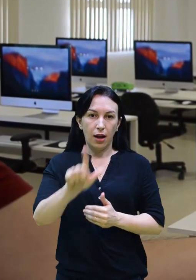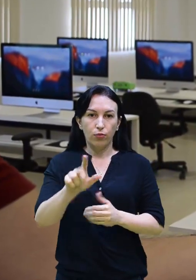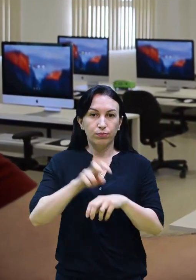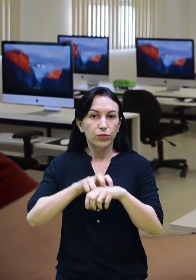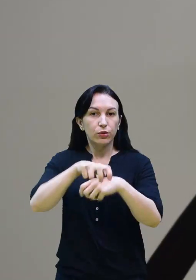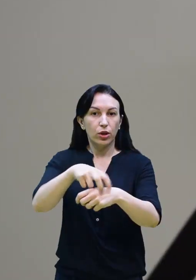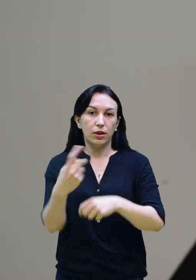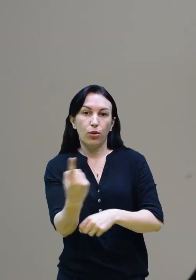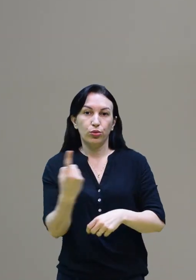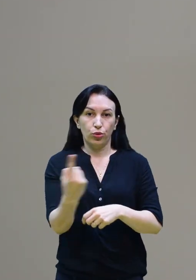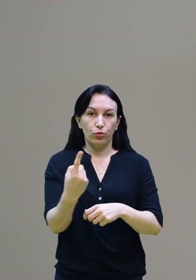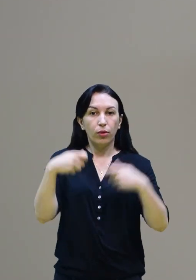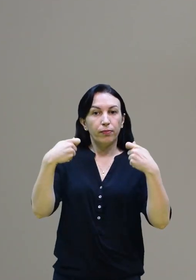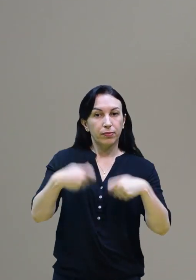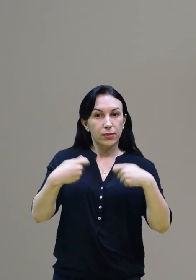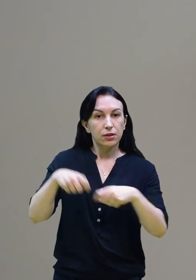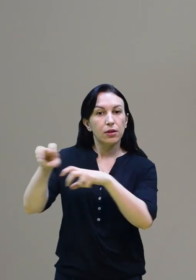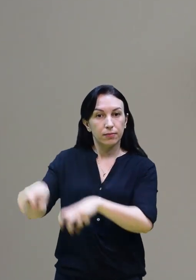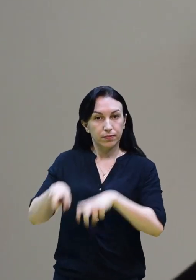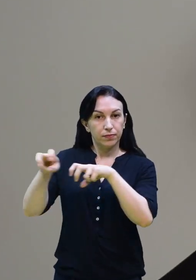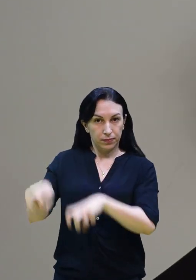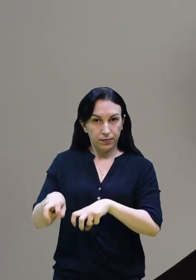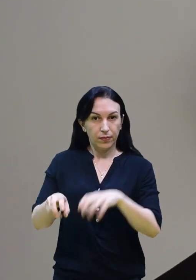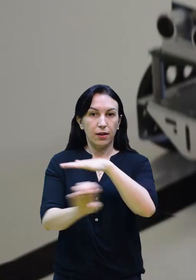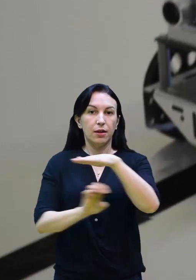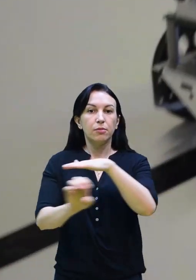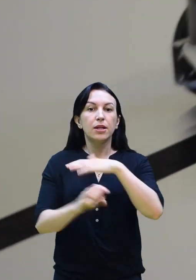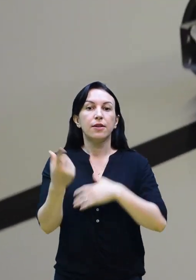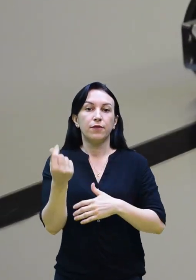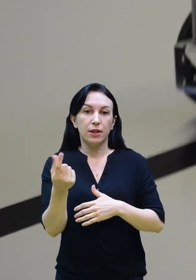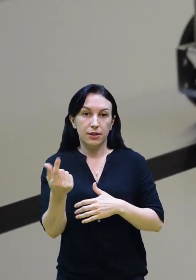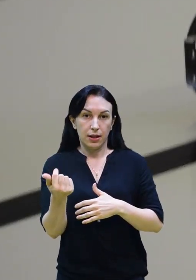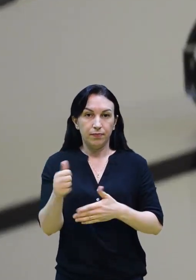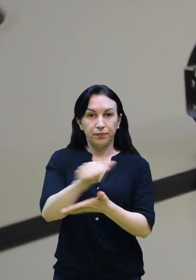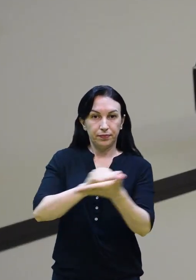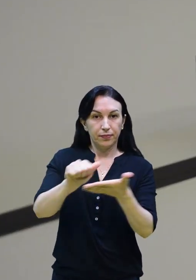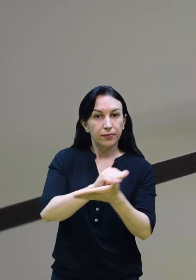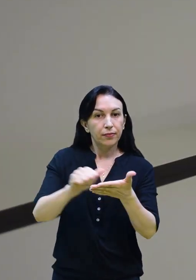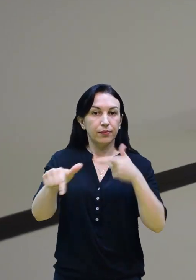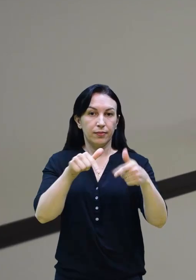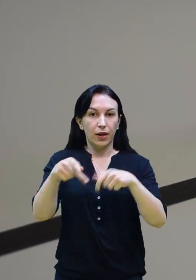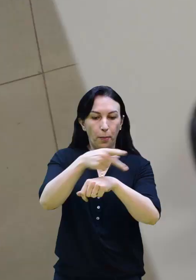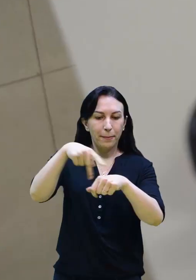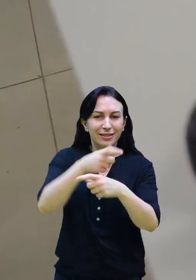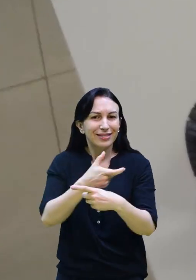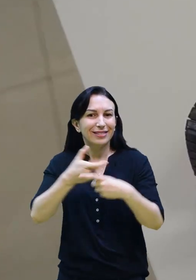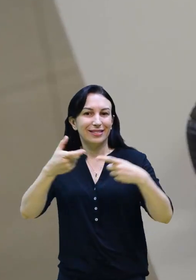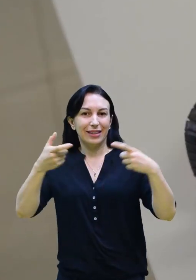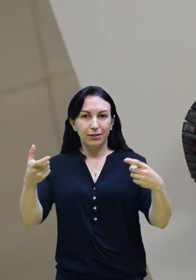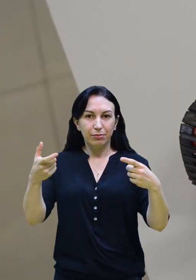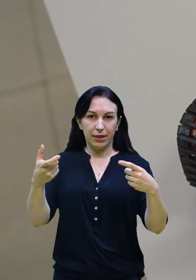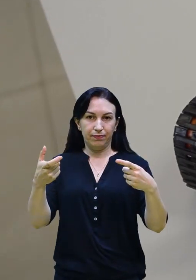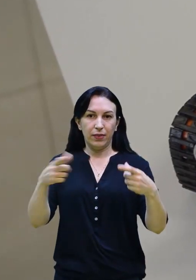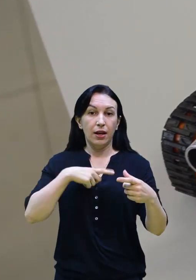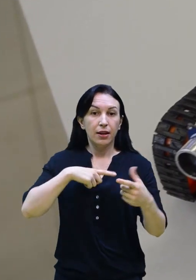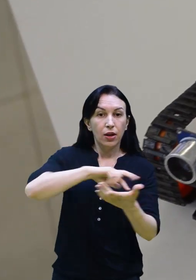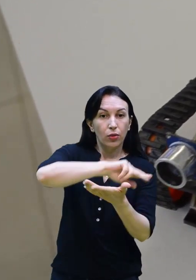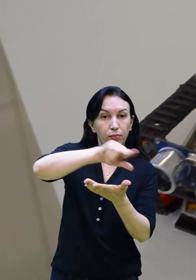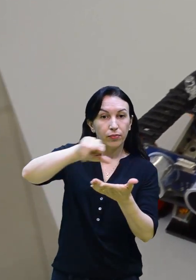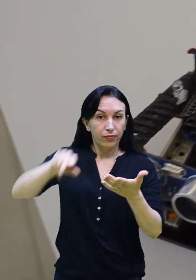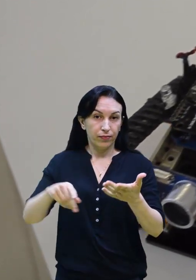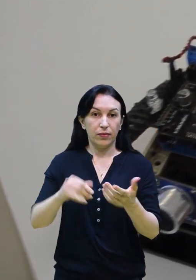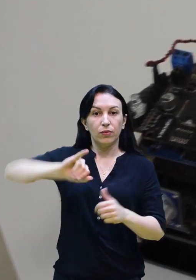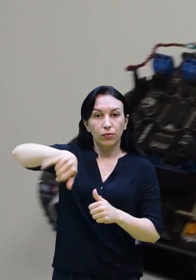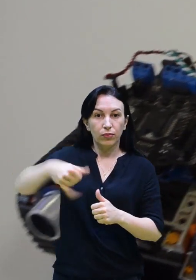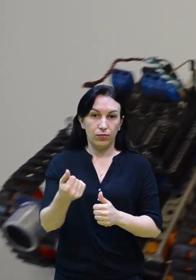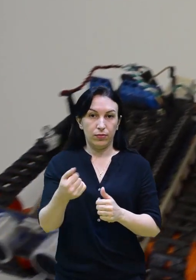robótica, veículos autônomos, agricultura de precisão e até mesmo no mercado financeiro. O mercado no país é bastante amplo, com uma demanda